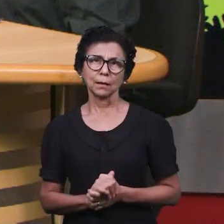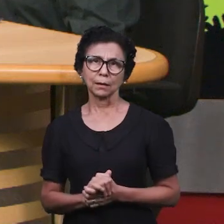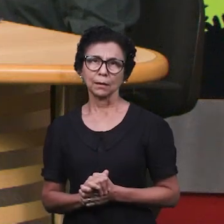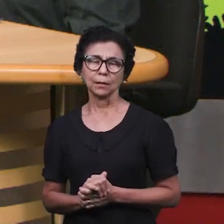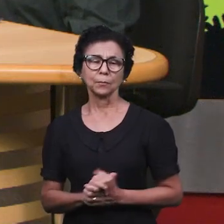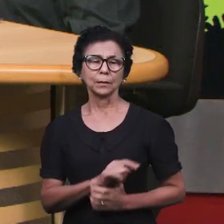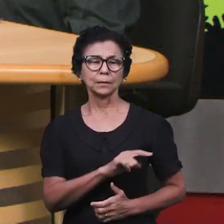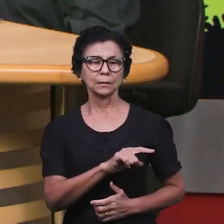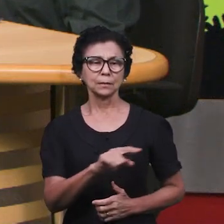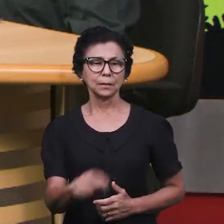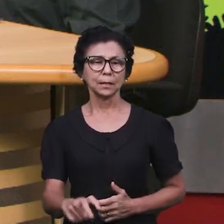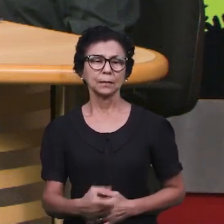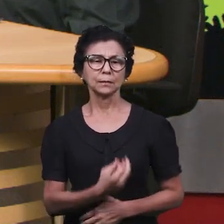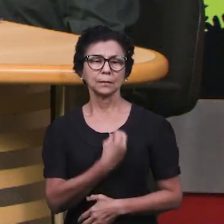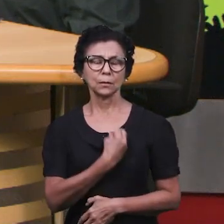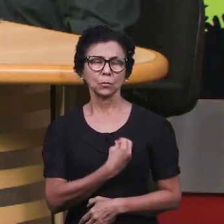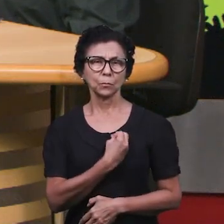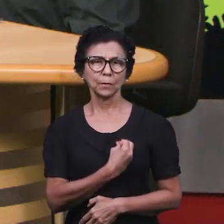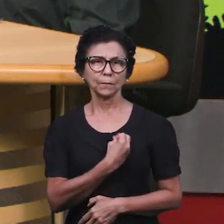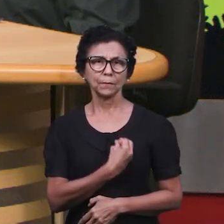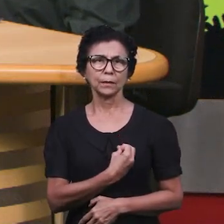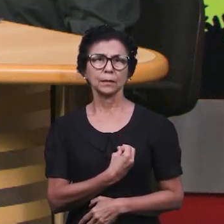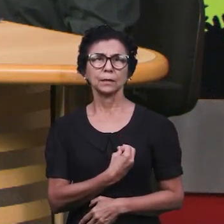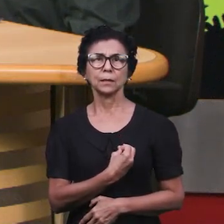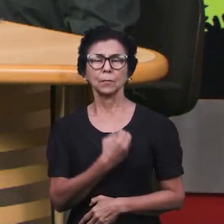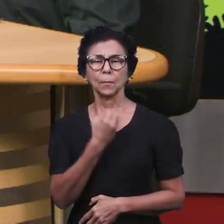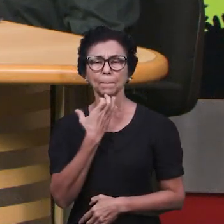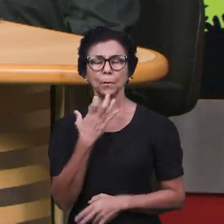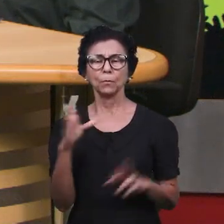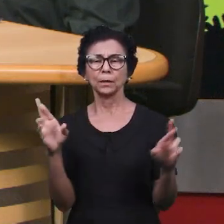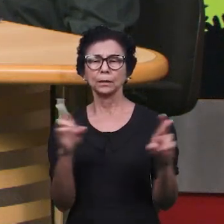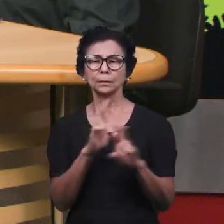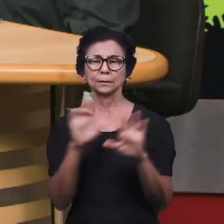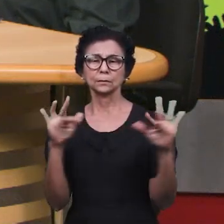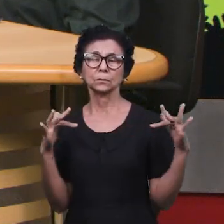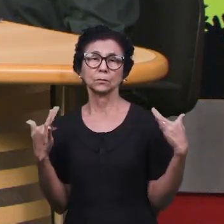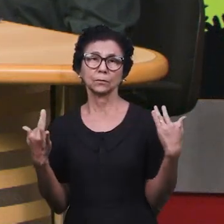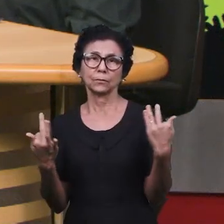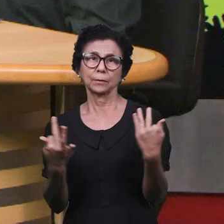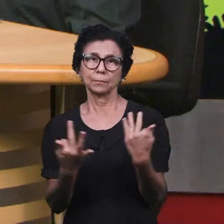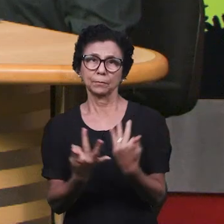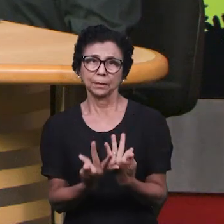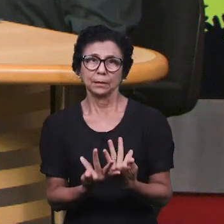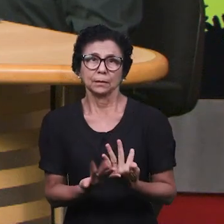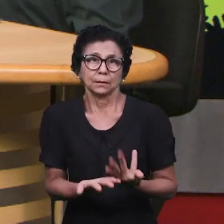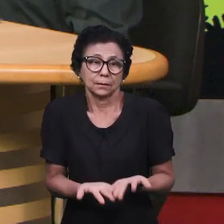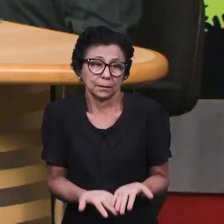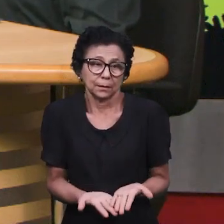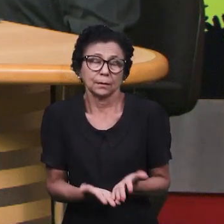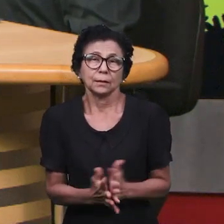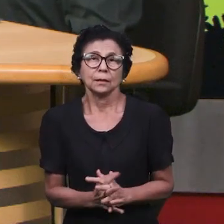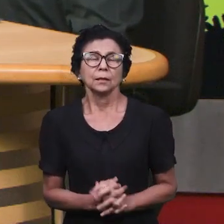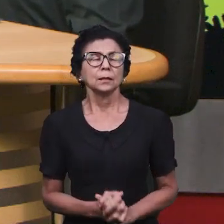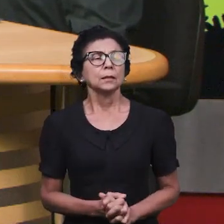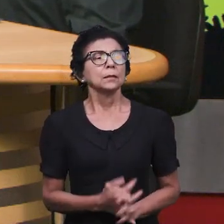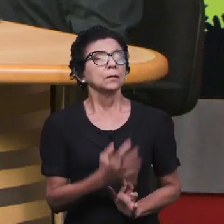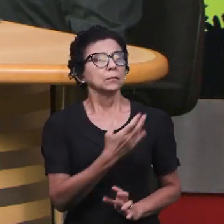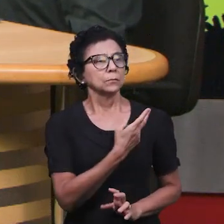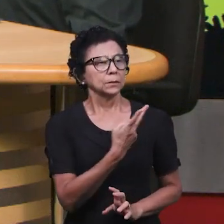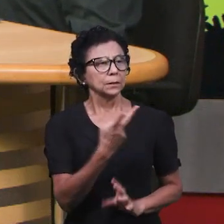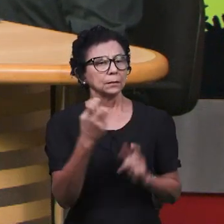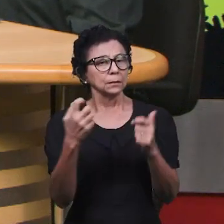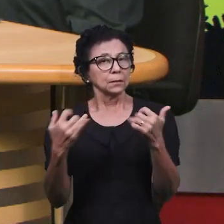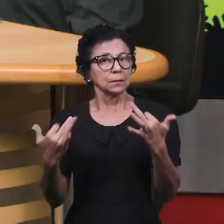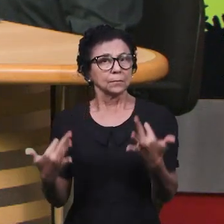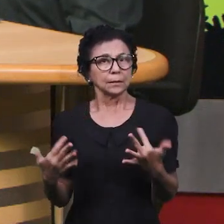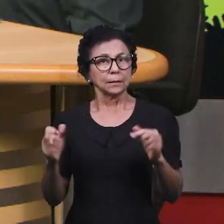que alimentem a mente, que alimentem os vínculos dentro de casa, porque nesses episódios vocês têm nos mostrado com